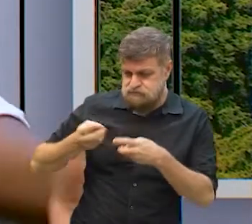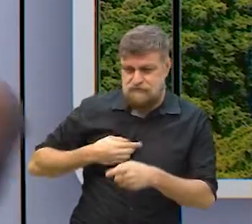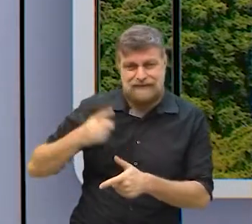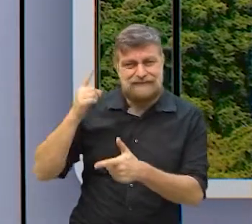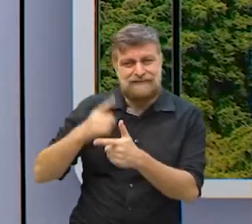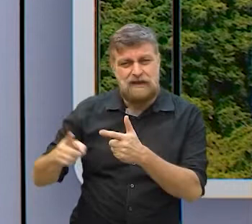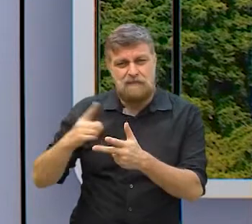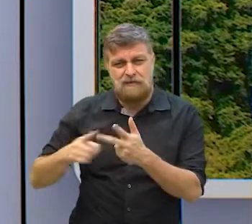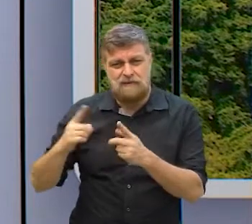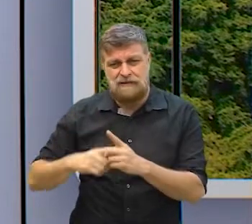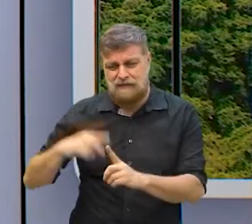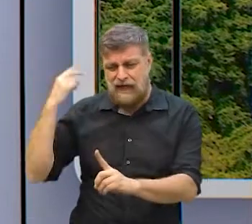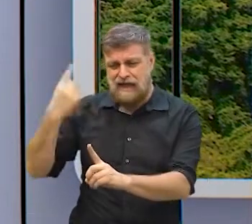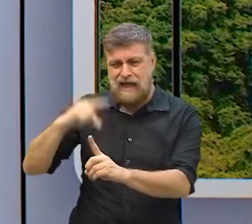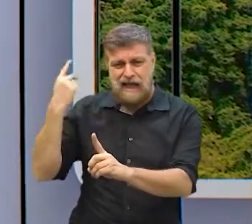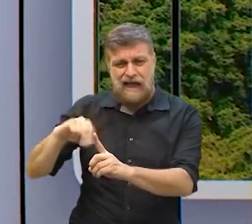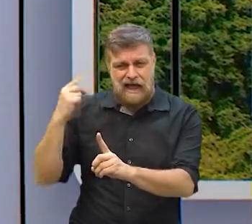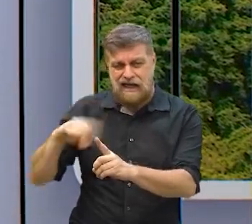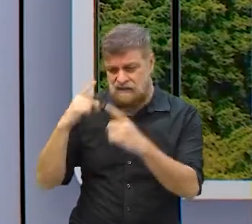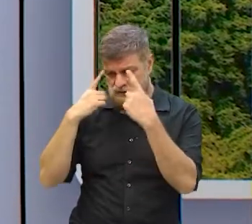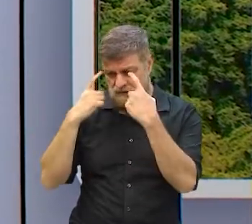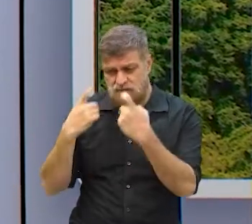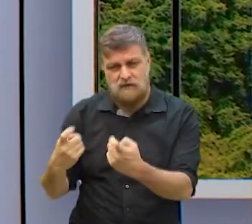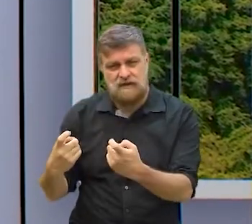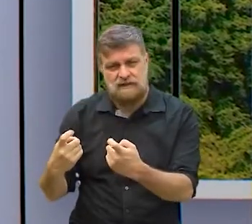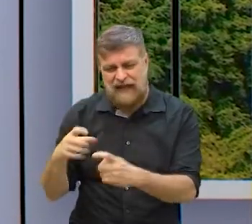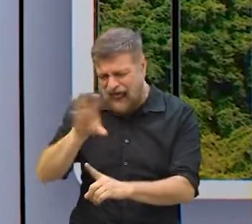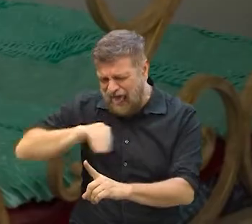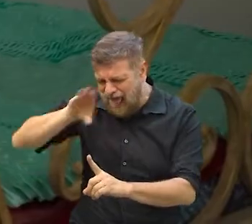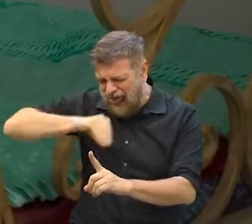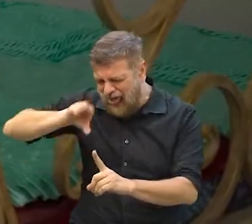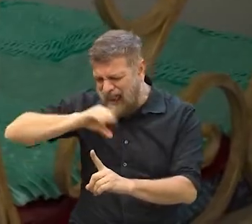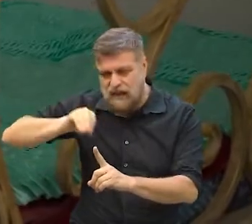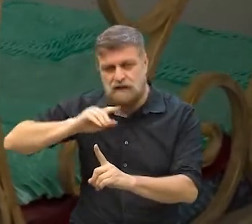situação como essa, de agressão, de violência, ou seja,